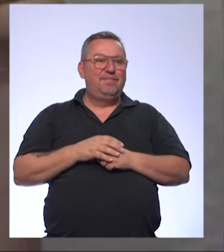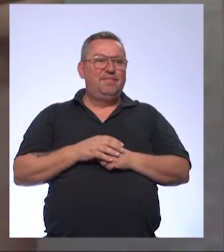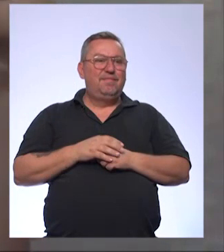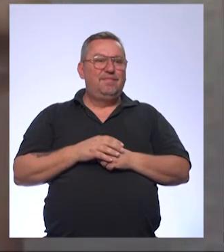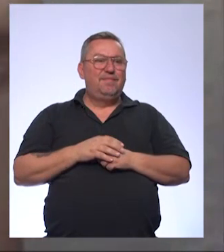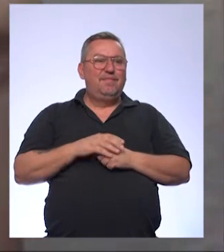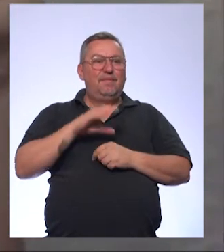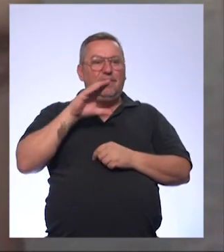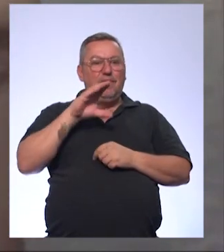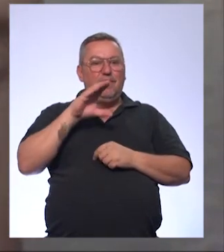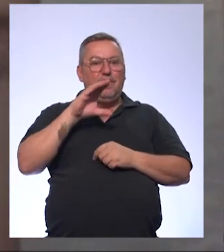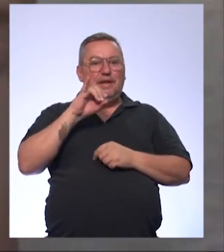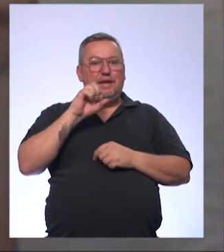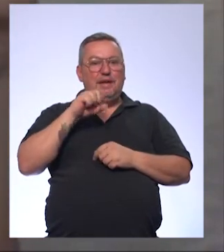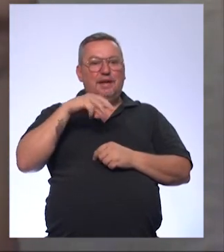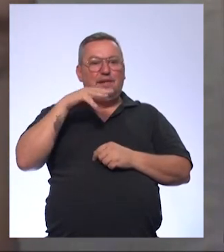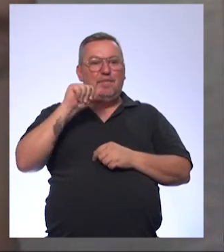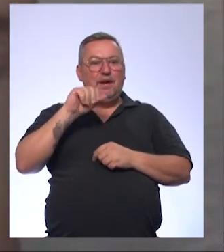Cisma